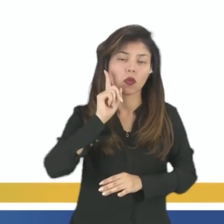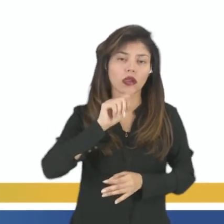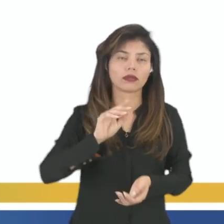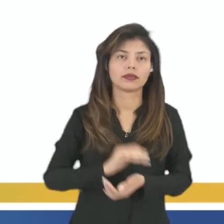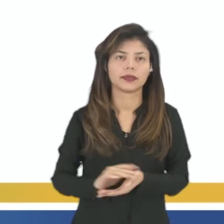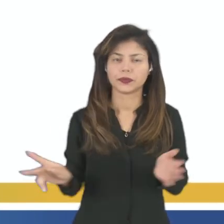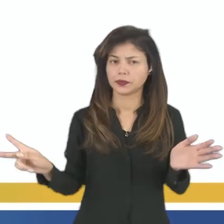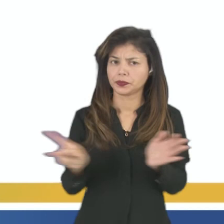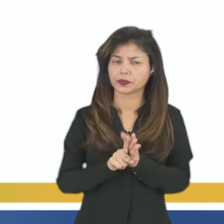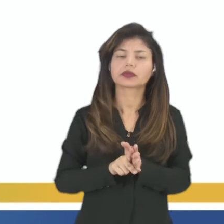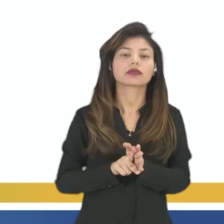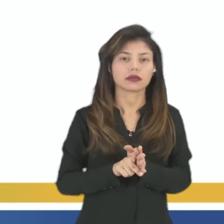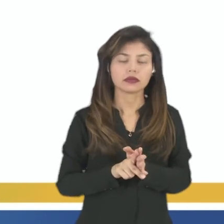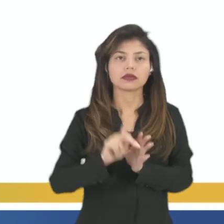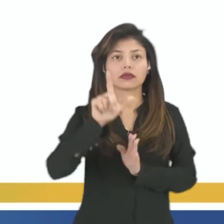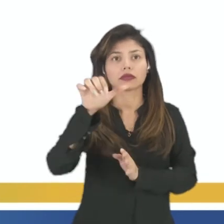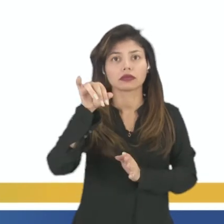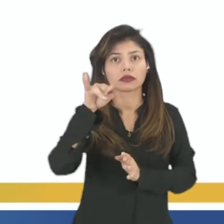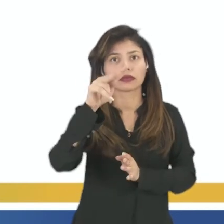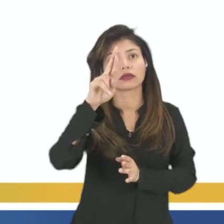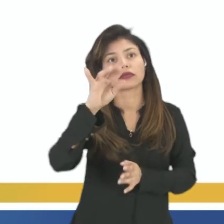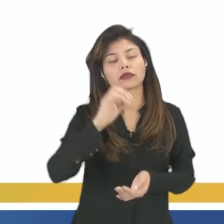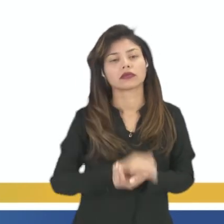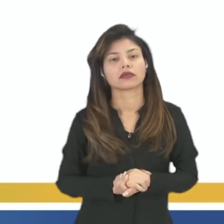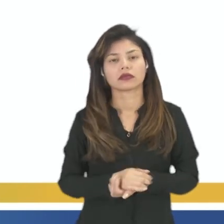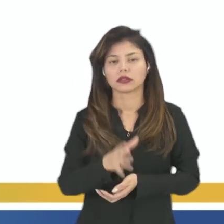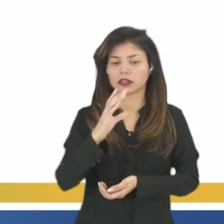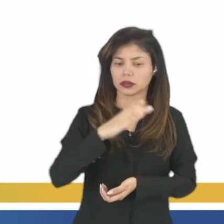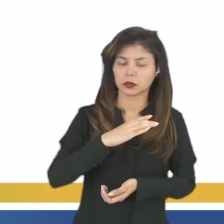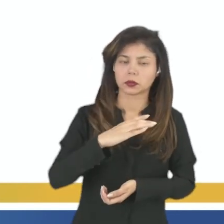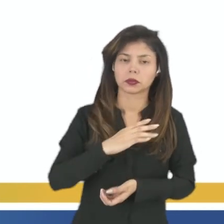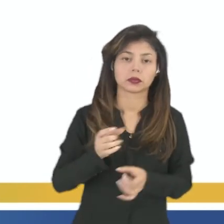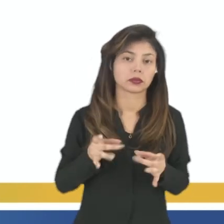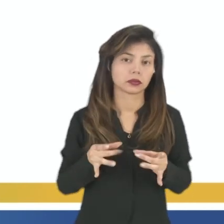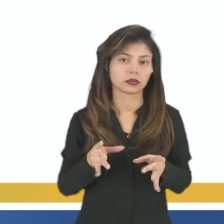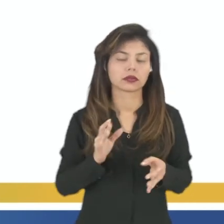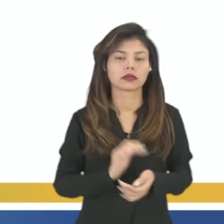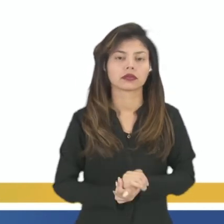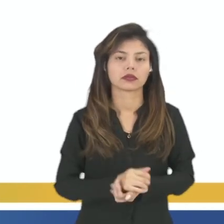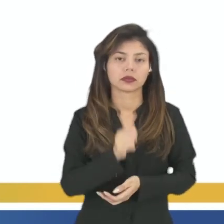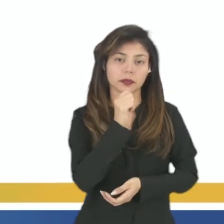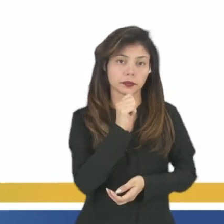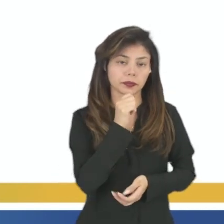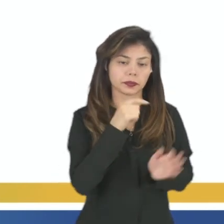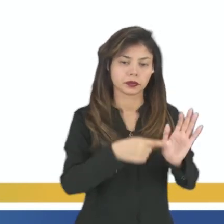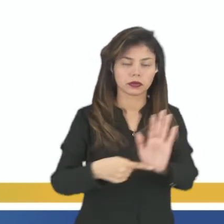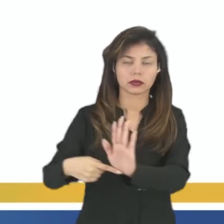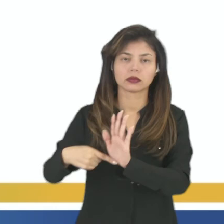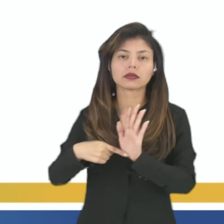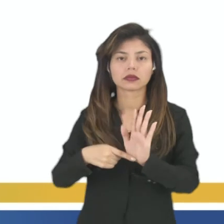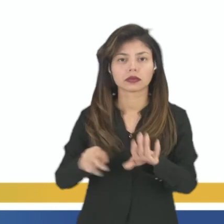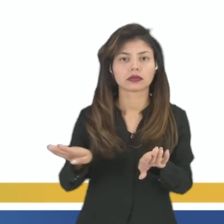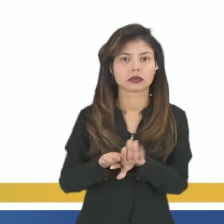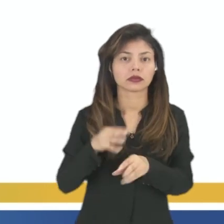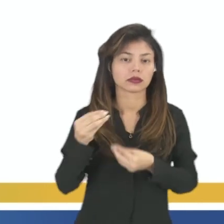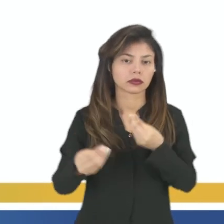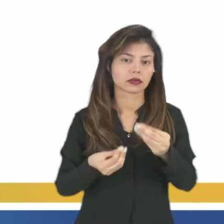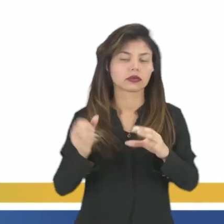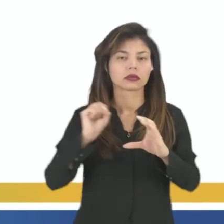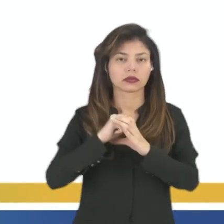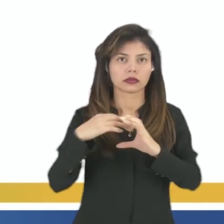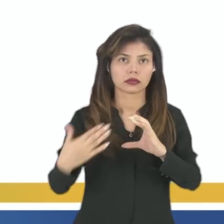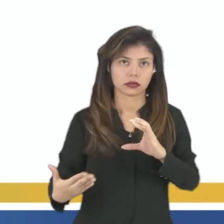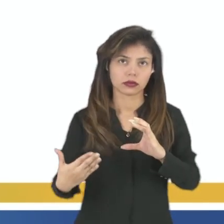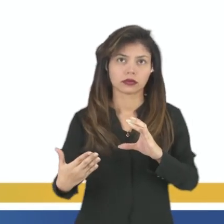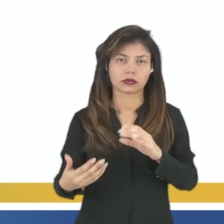o próprio Londres, Inglaterra, são cidades comerciais. Então, representa centros urbanos, que tem principal característica econômica as